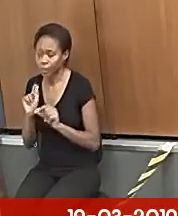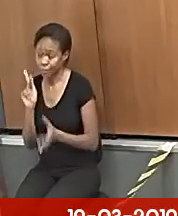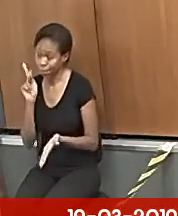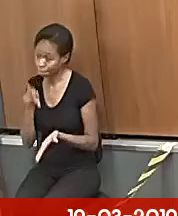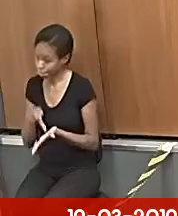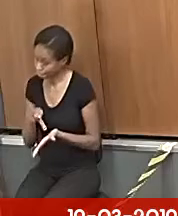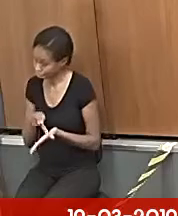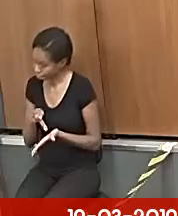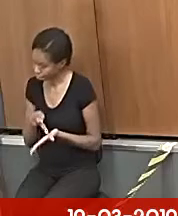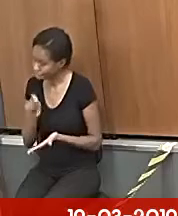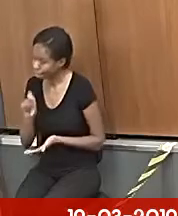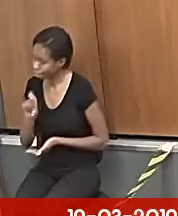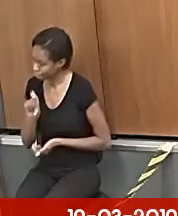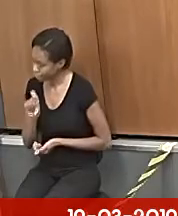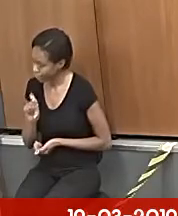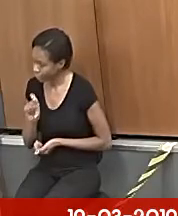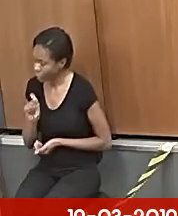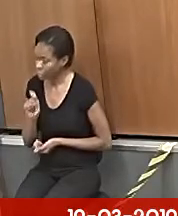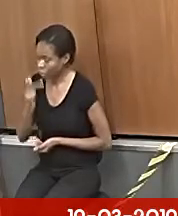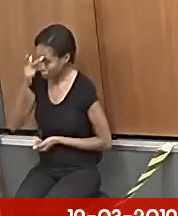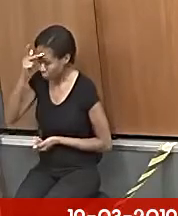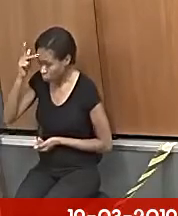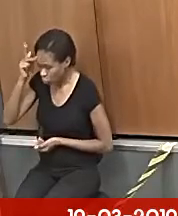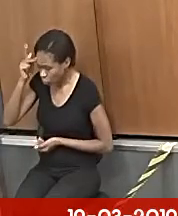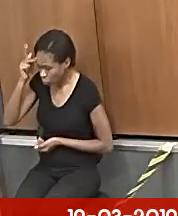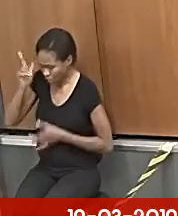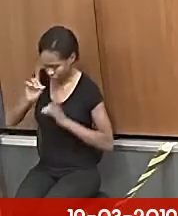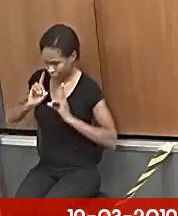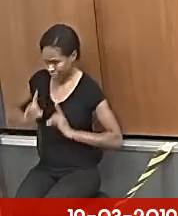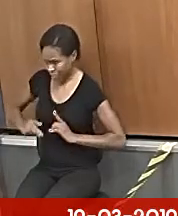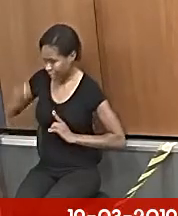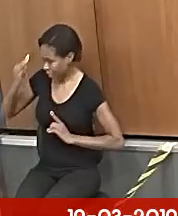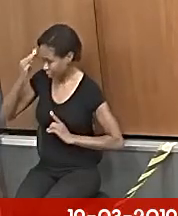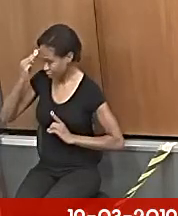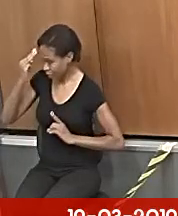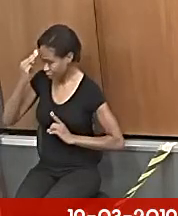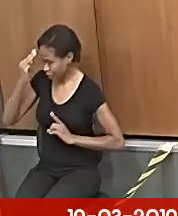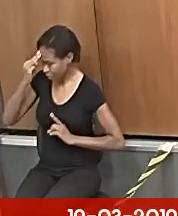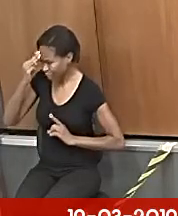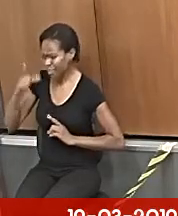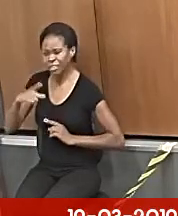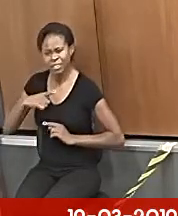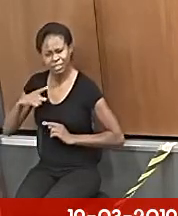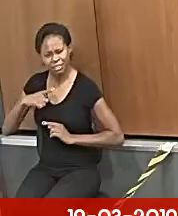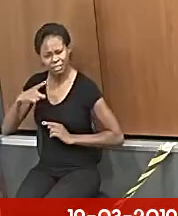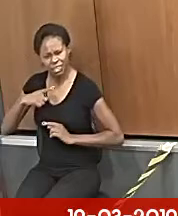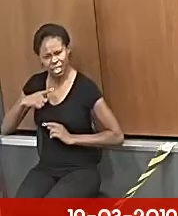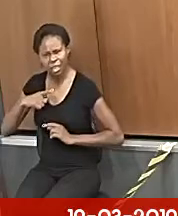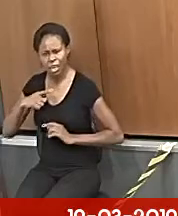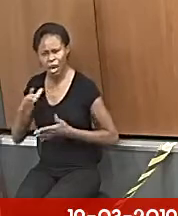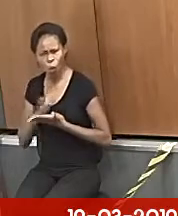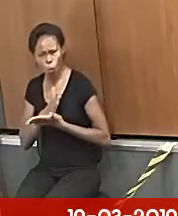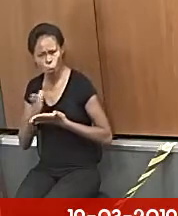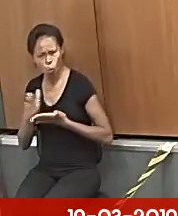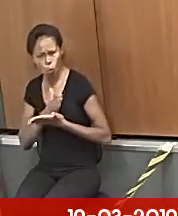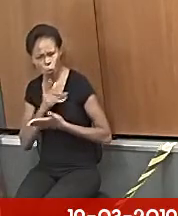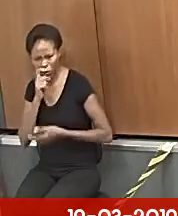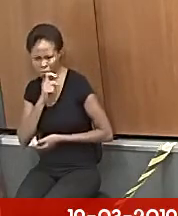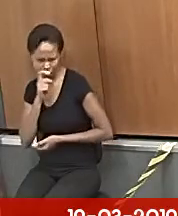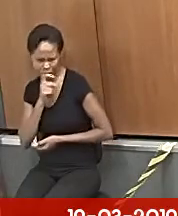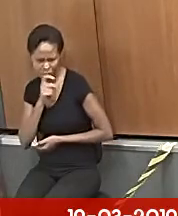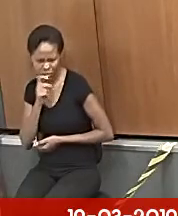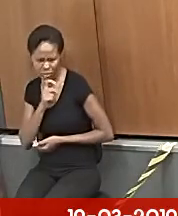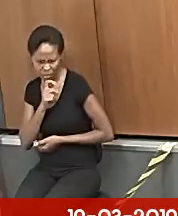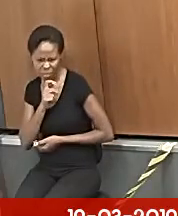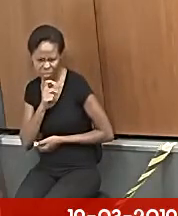a deficiência intelectual a gente existe alguns mitos e existe alguns estereótipos sobre a